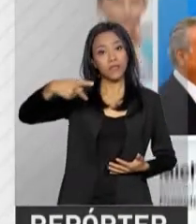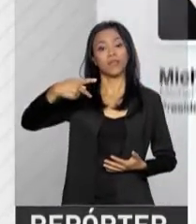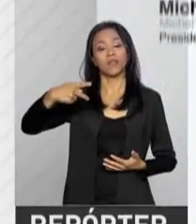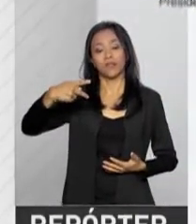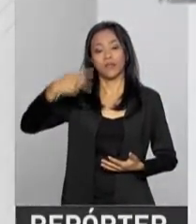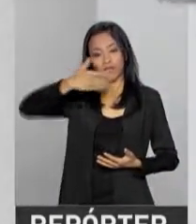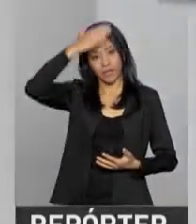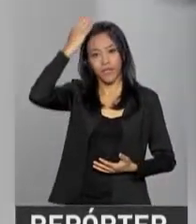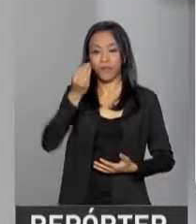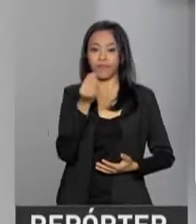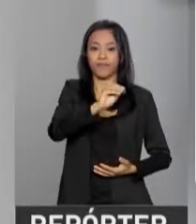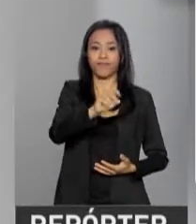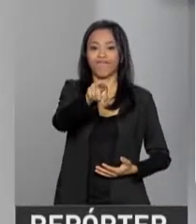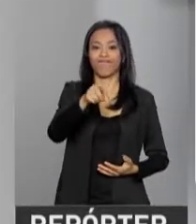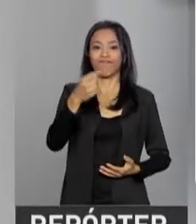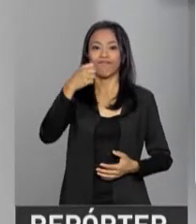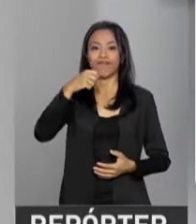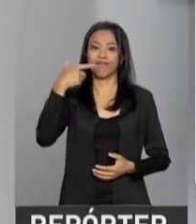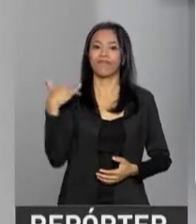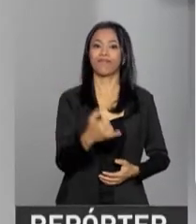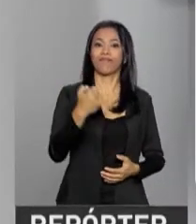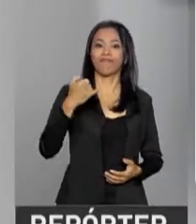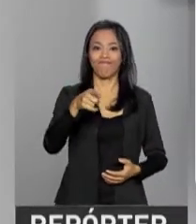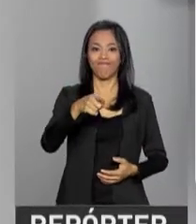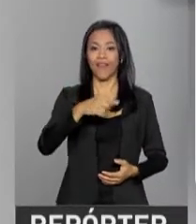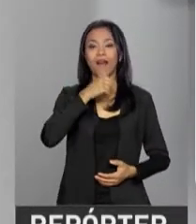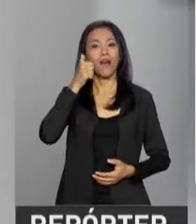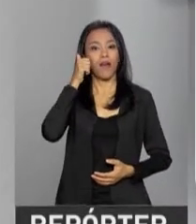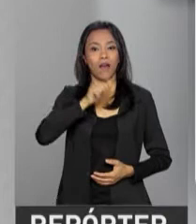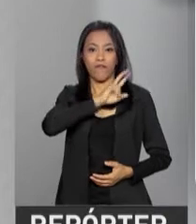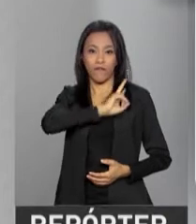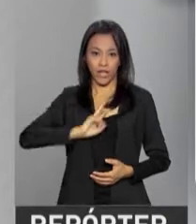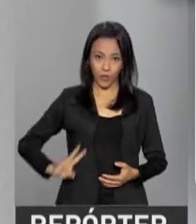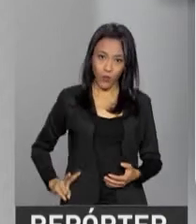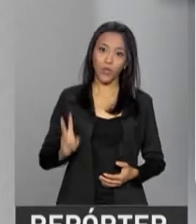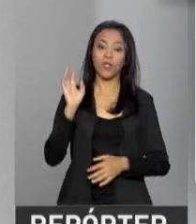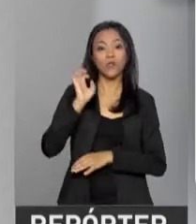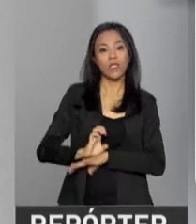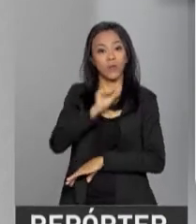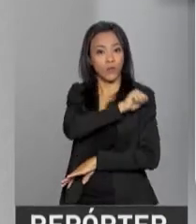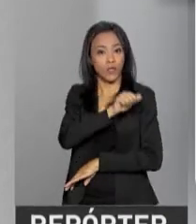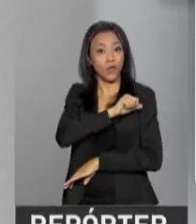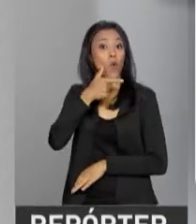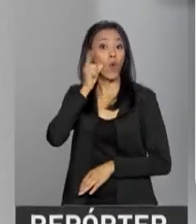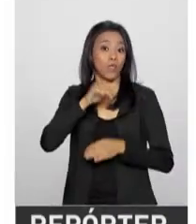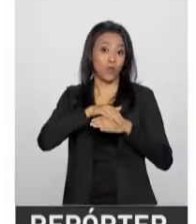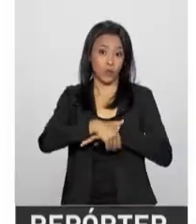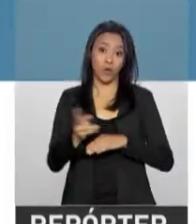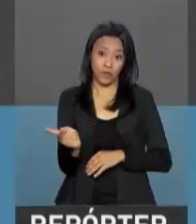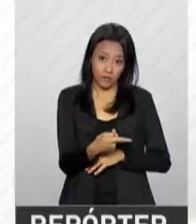o assassinato da vereadora é marielly franco do psol do rio de janeiro ocorrido na noite de ontem